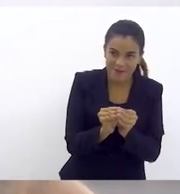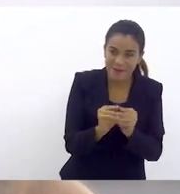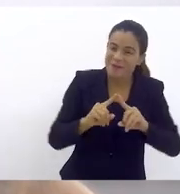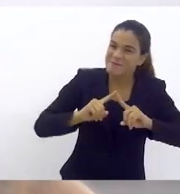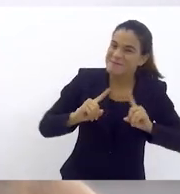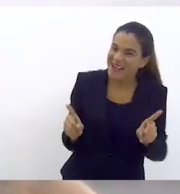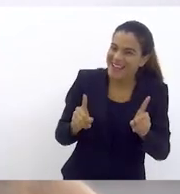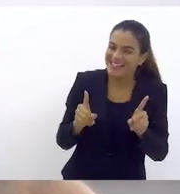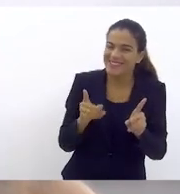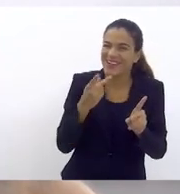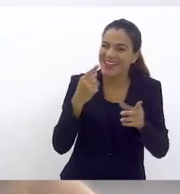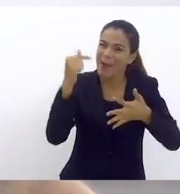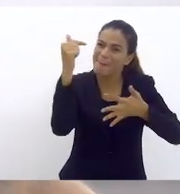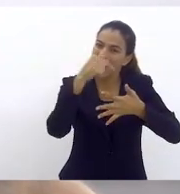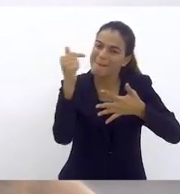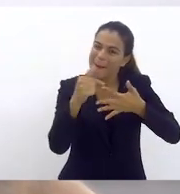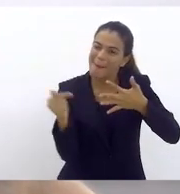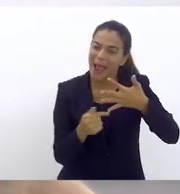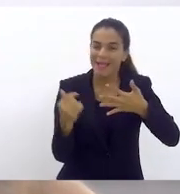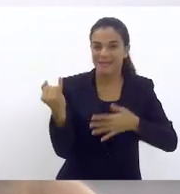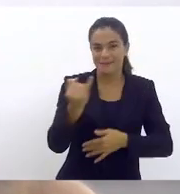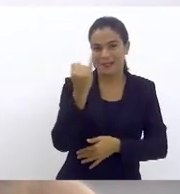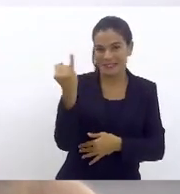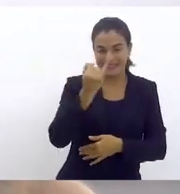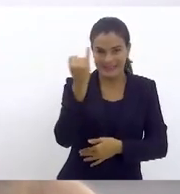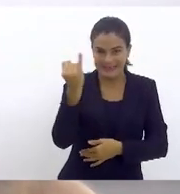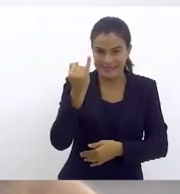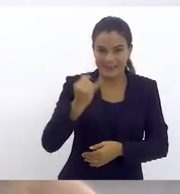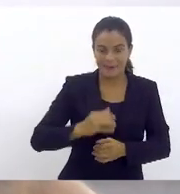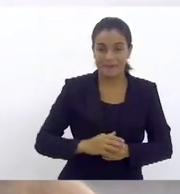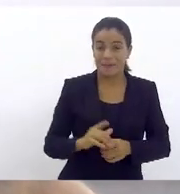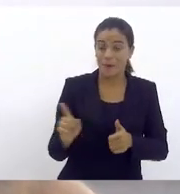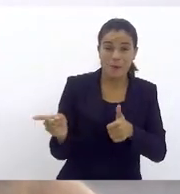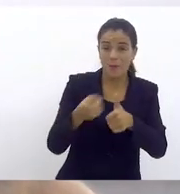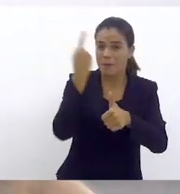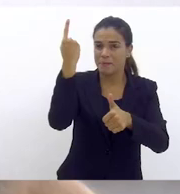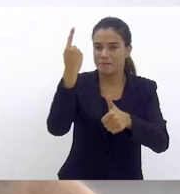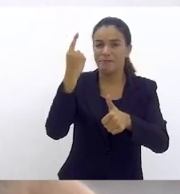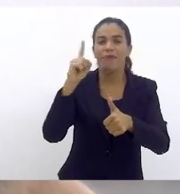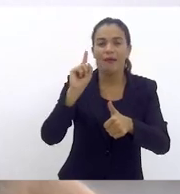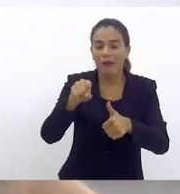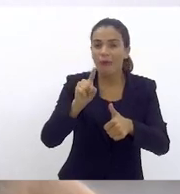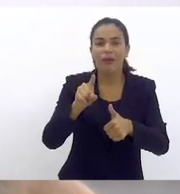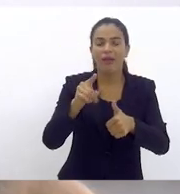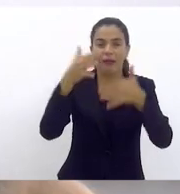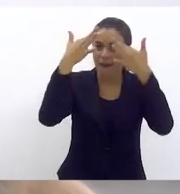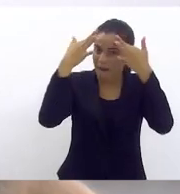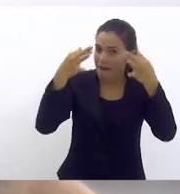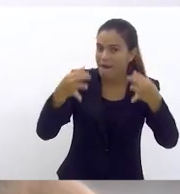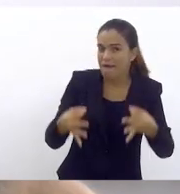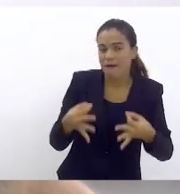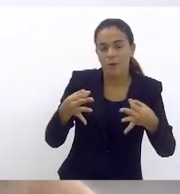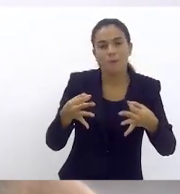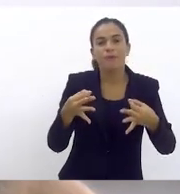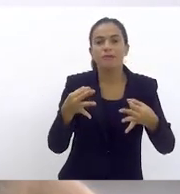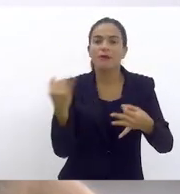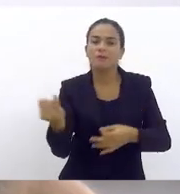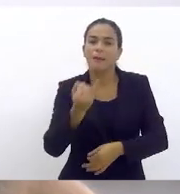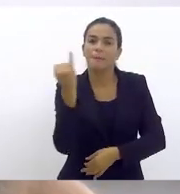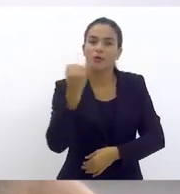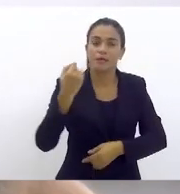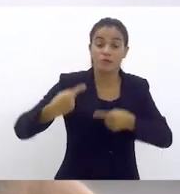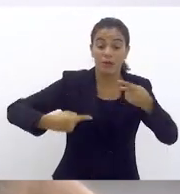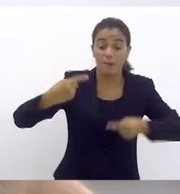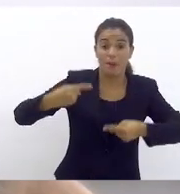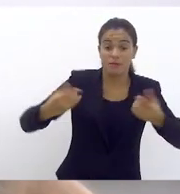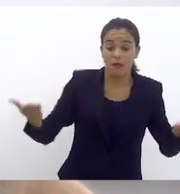queria tocar em alguns pontos que eu acho muito importante é o primeiro deles é a compreensão da importância do debate que